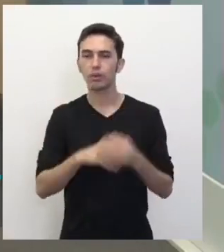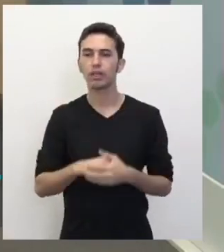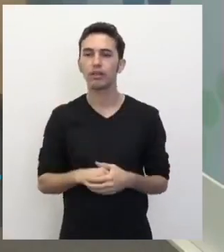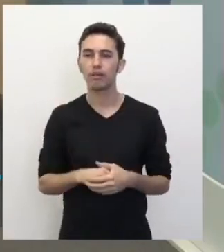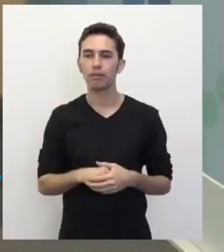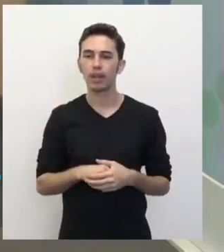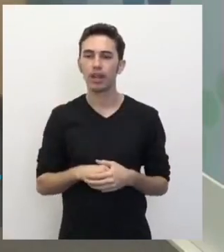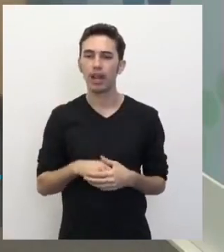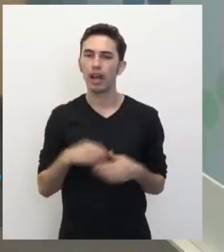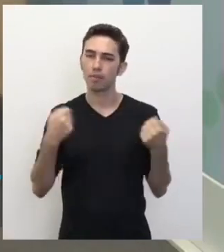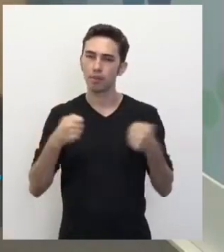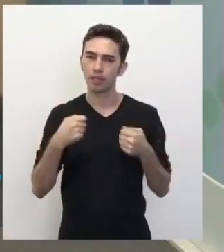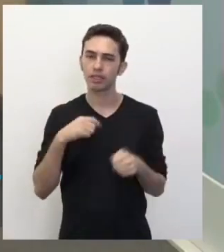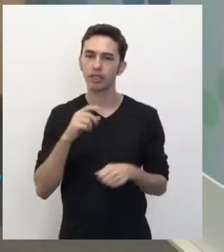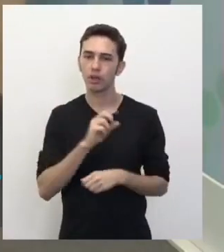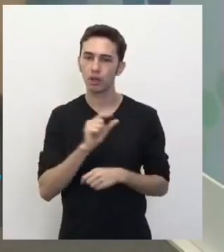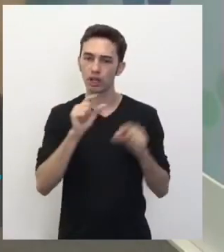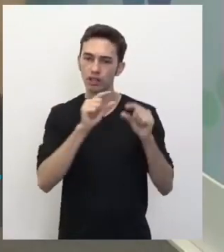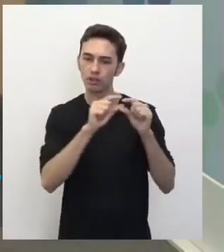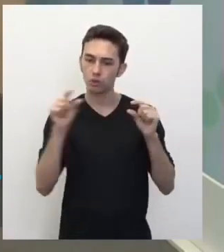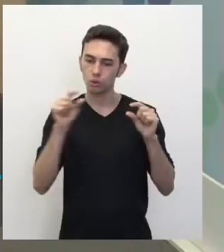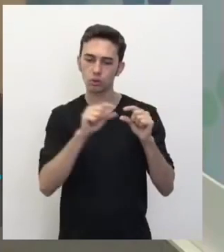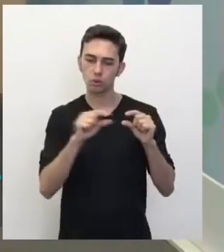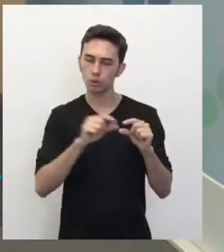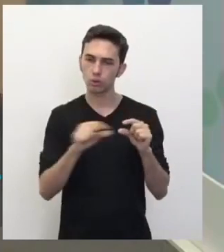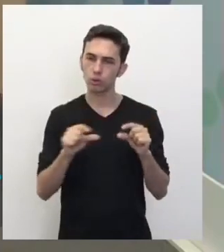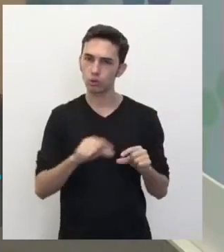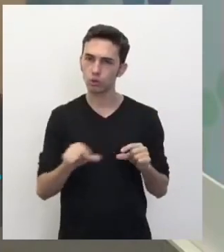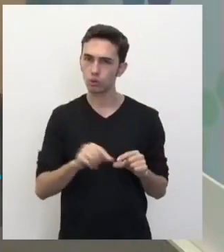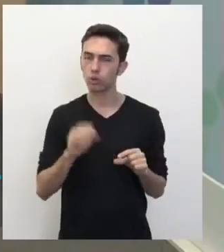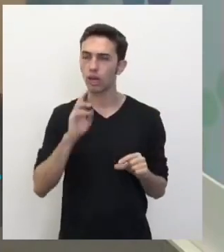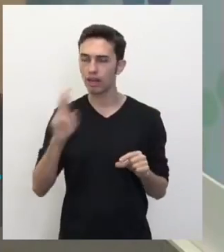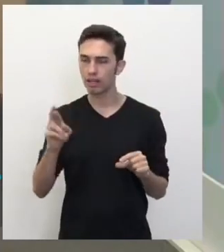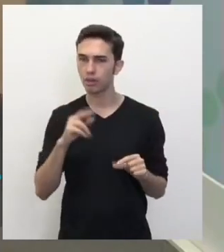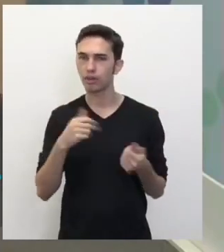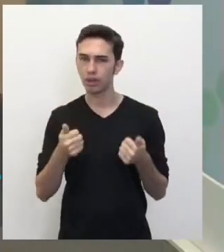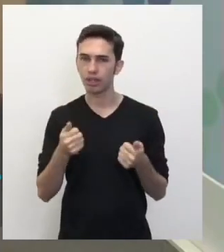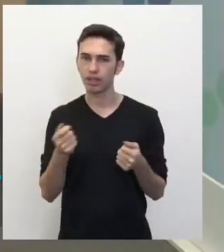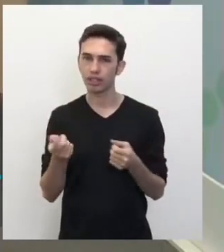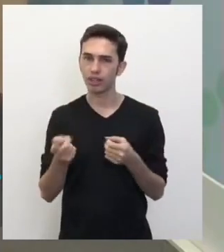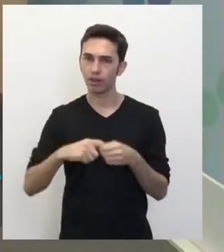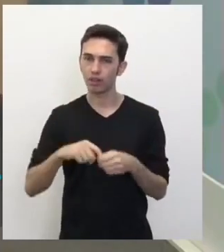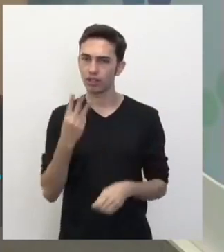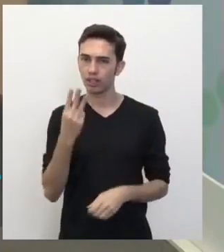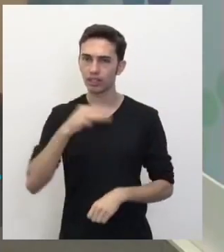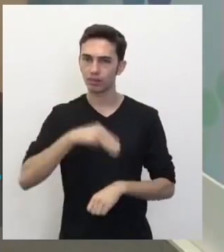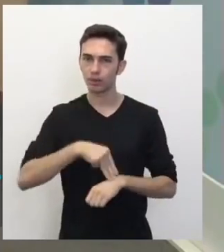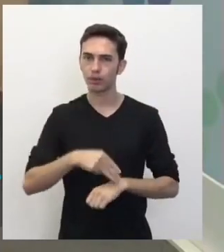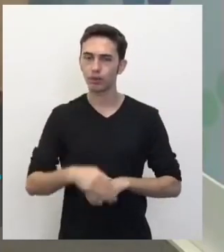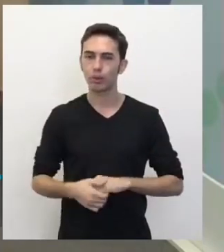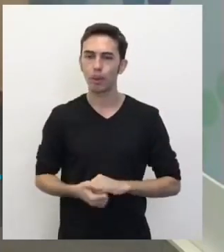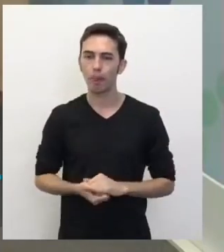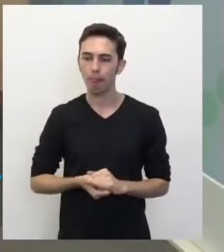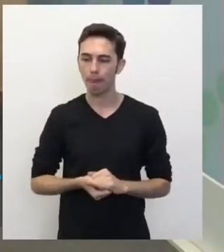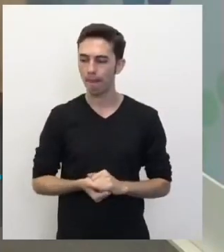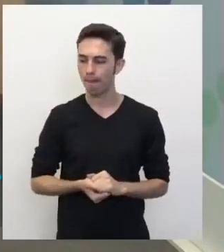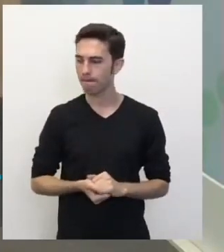que se trata, o que, como, por quê, o que você está respondendo. Aí a gente já volta, tá? 3 minutinhos.